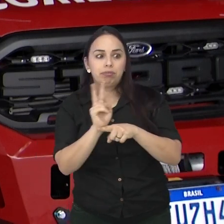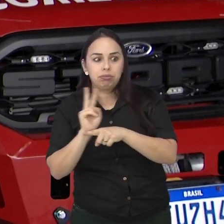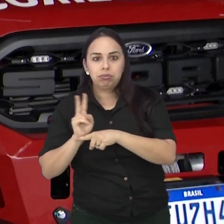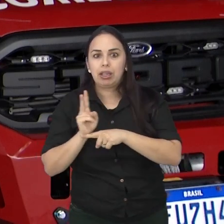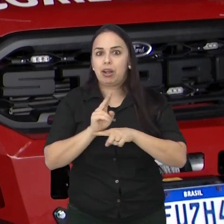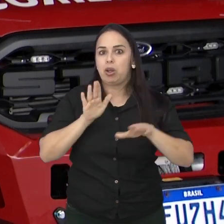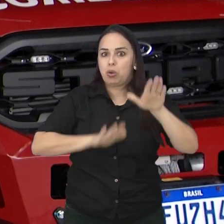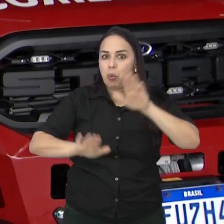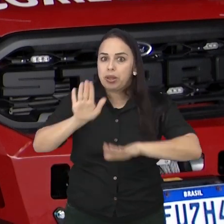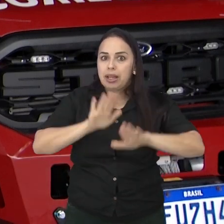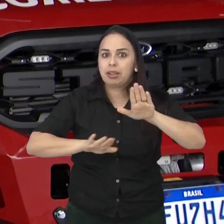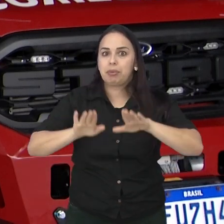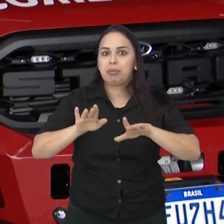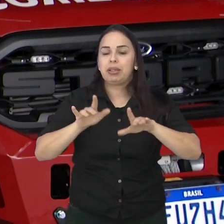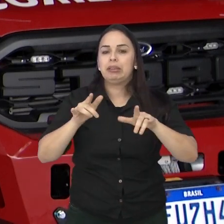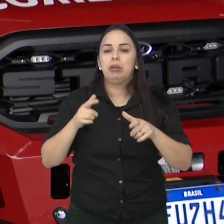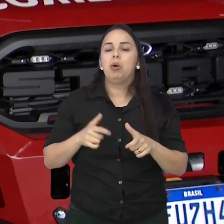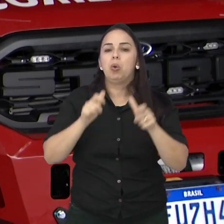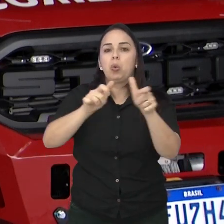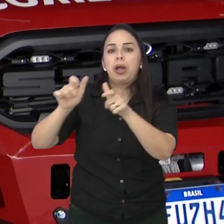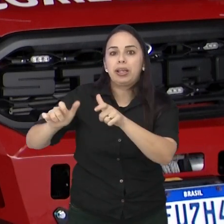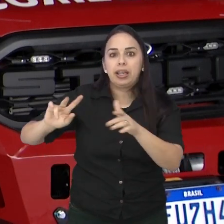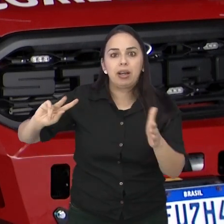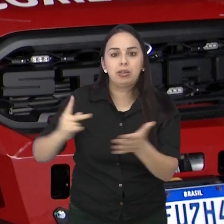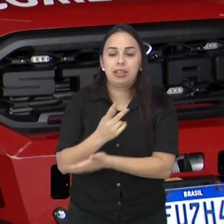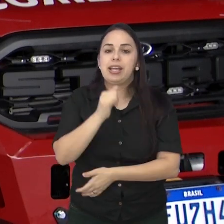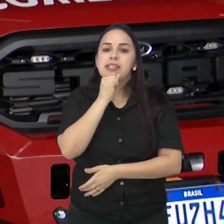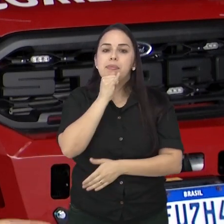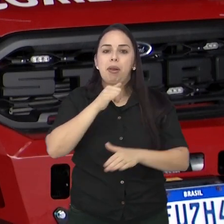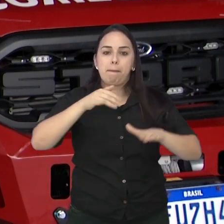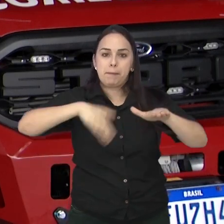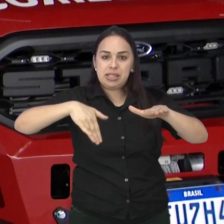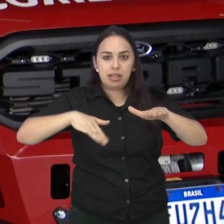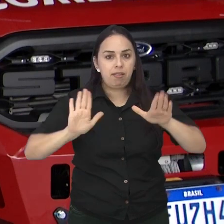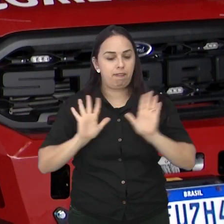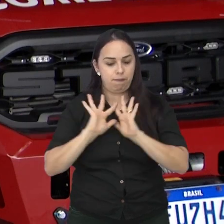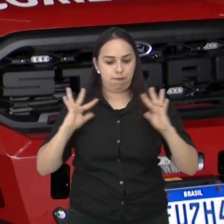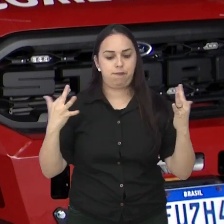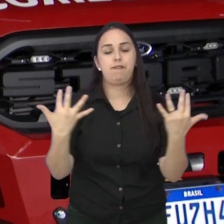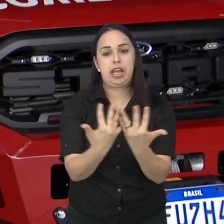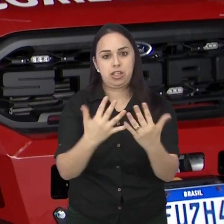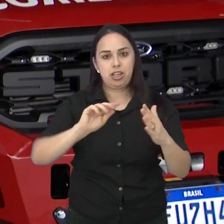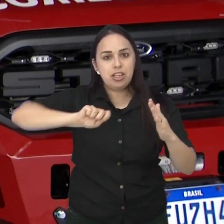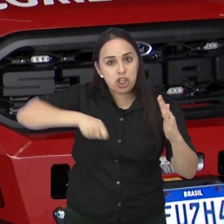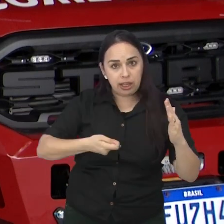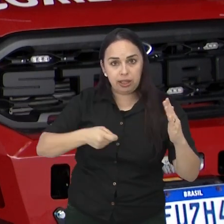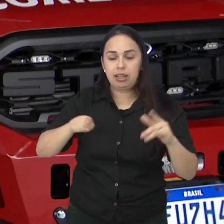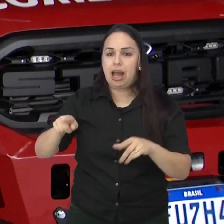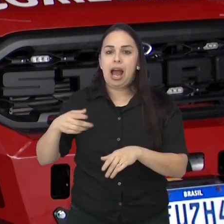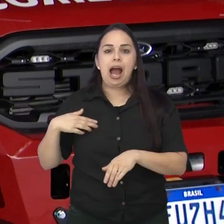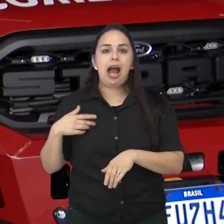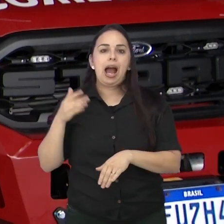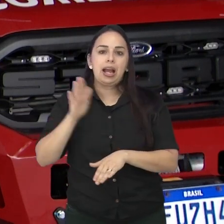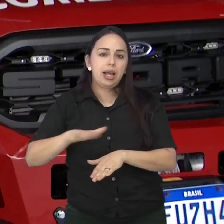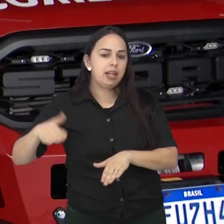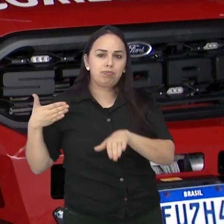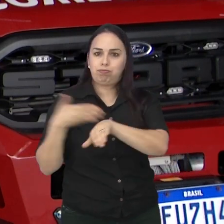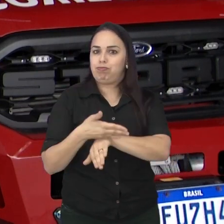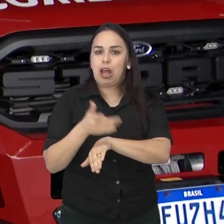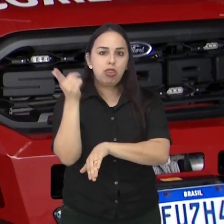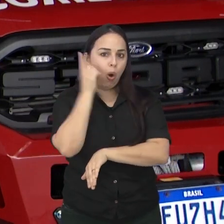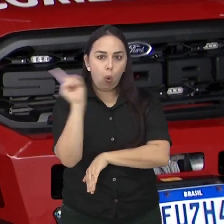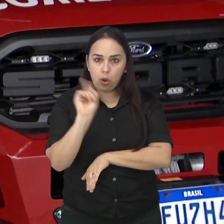as áreas em que possa ocorrer esse tipo de situação. Então, piscina tem que estar fechada, ou seja, a criança ela não consiga acessar